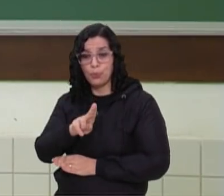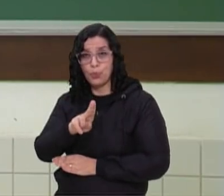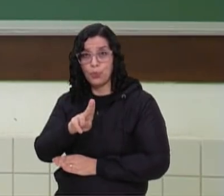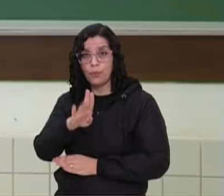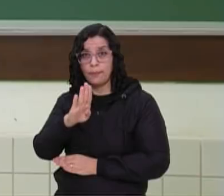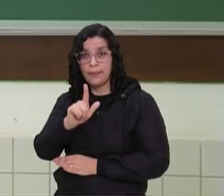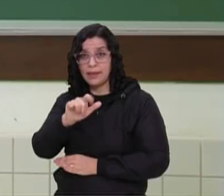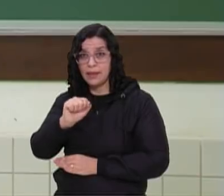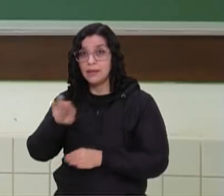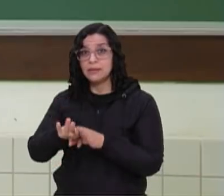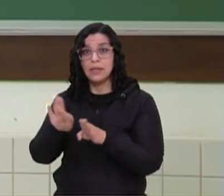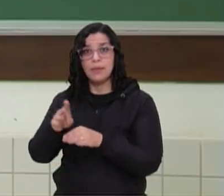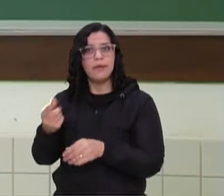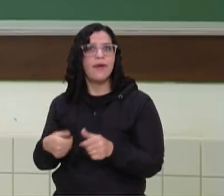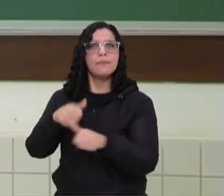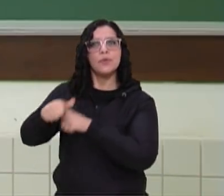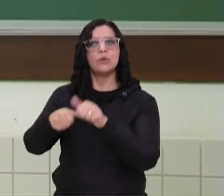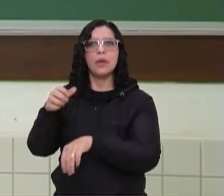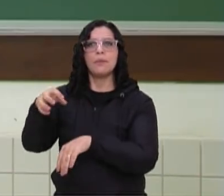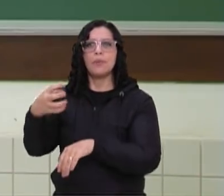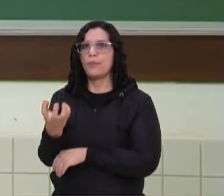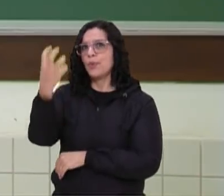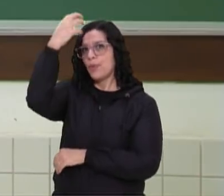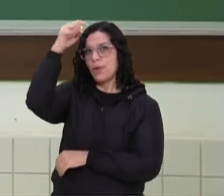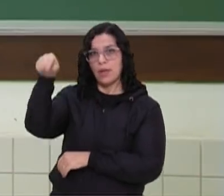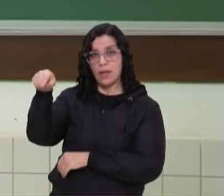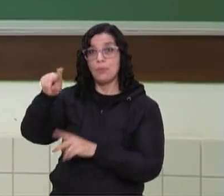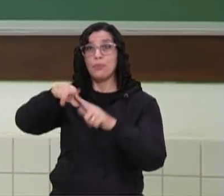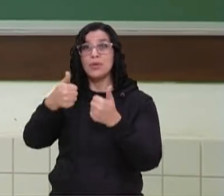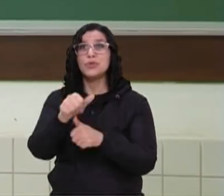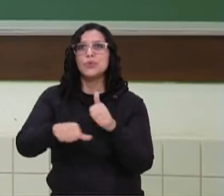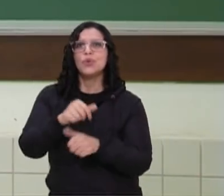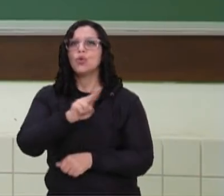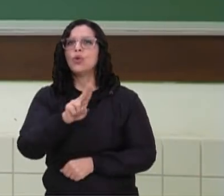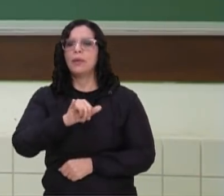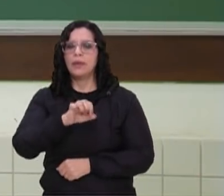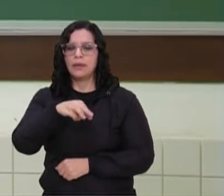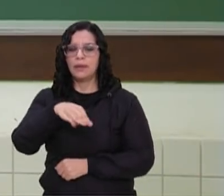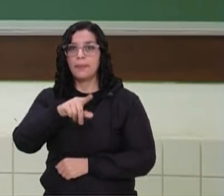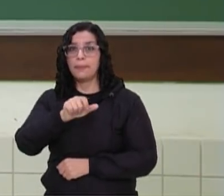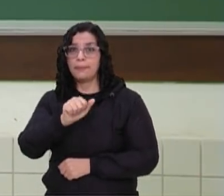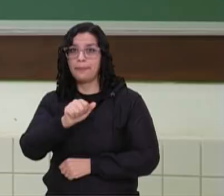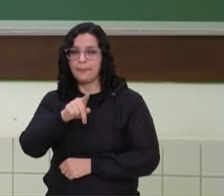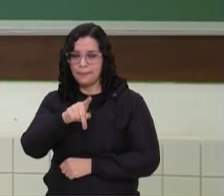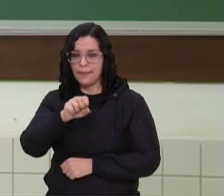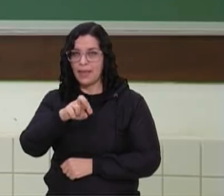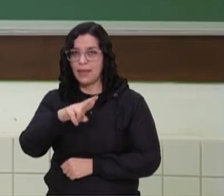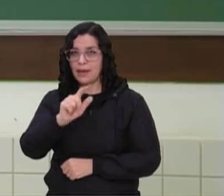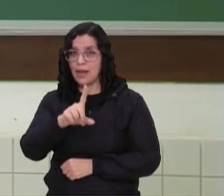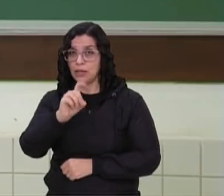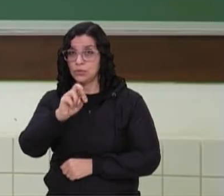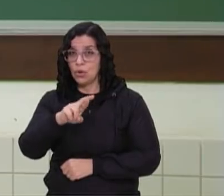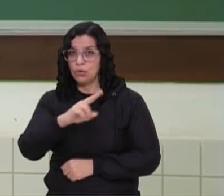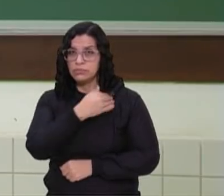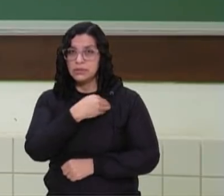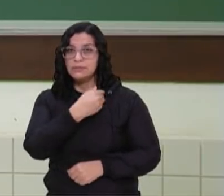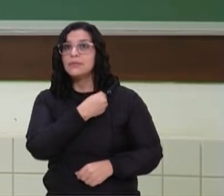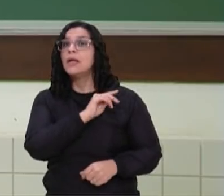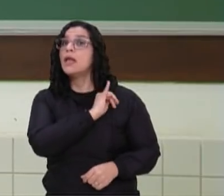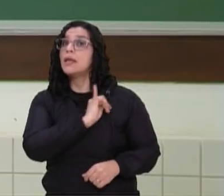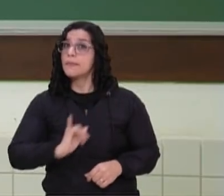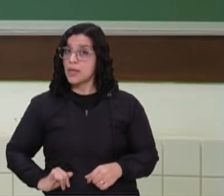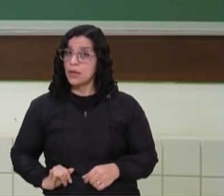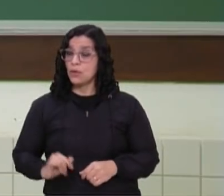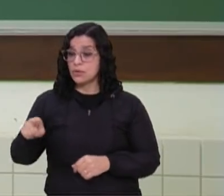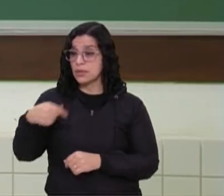desse plebiscito e, portanto, ele pode ser proclamado imperador. Então, a partir de agora, ele vai governar para a vida dele inteira e, quando ele